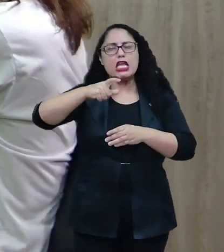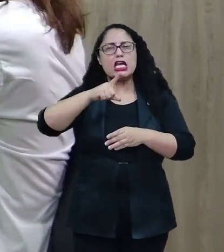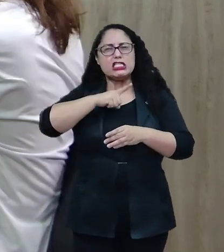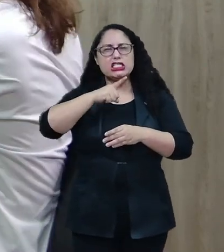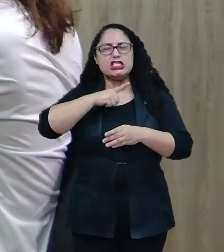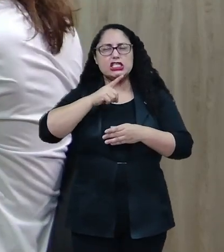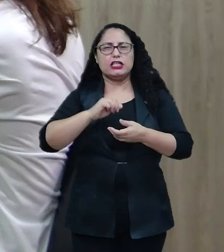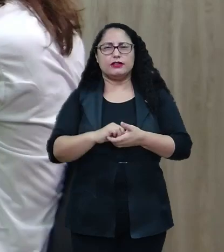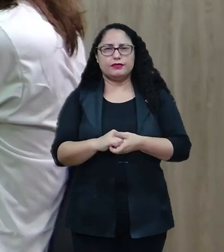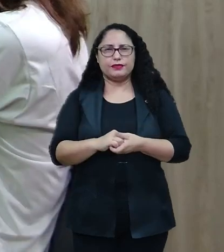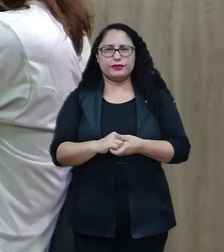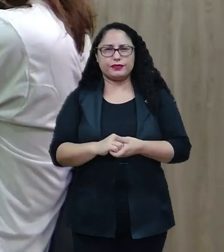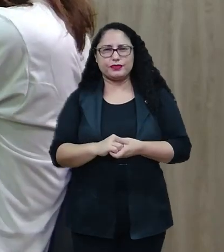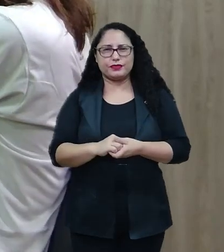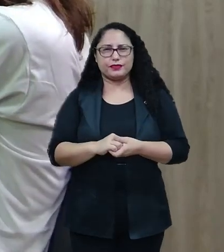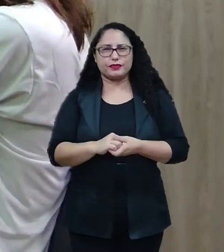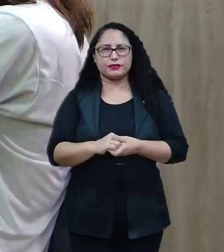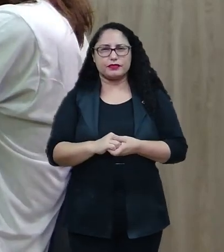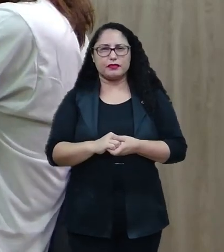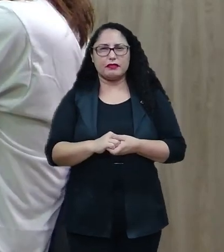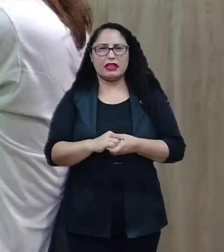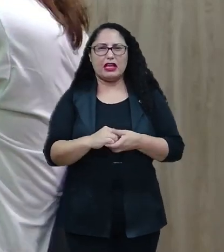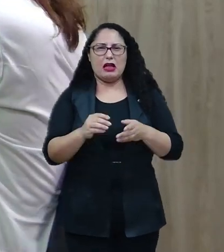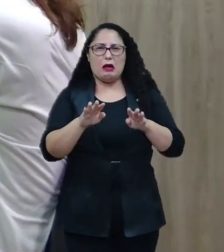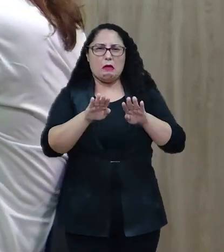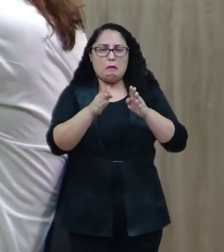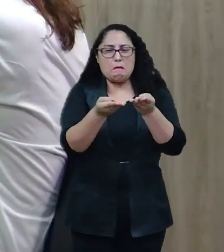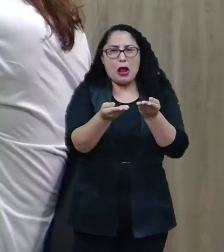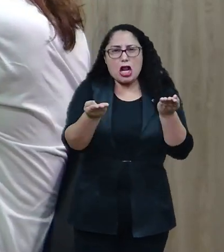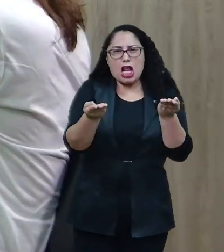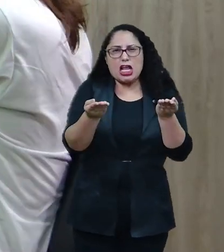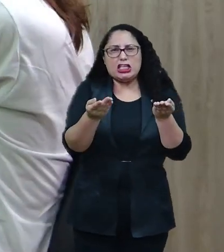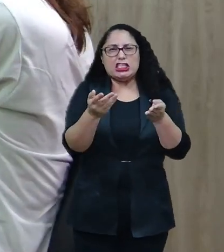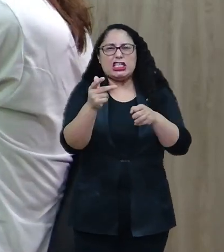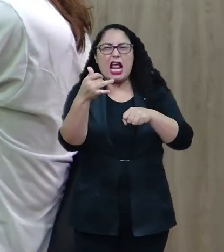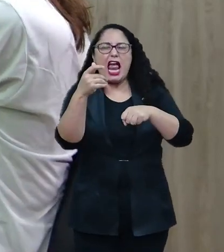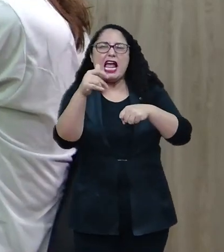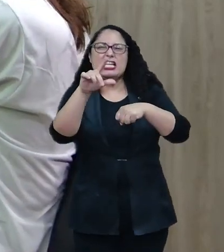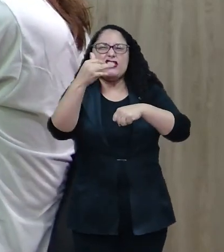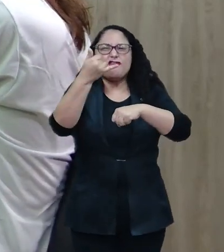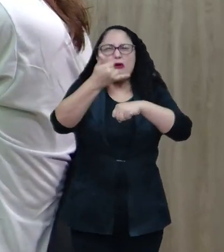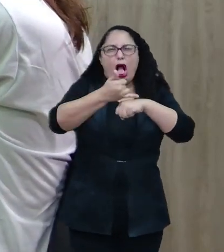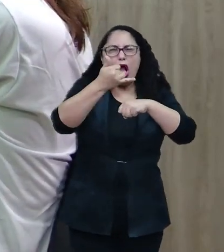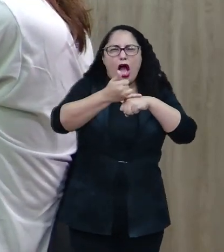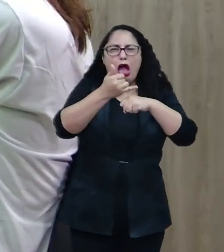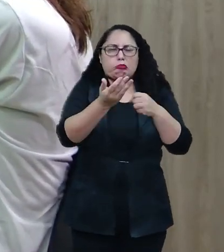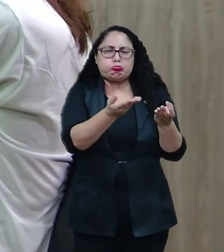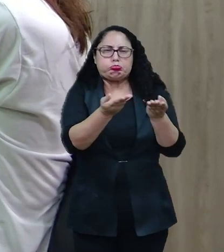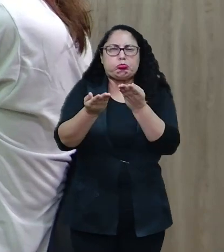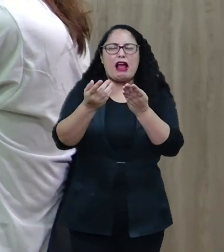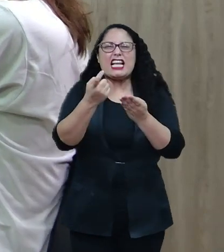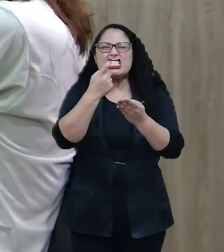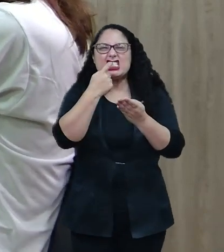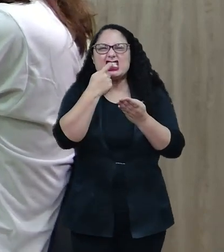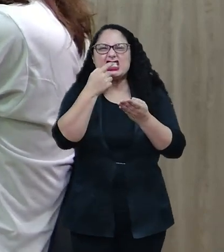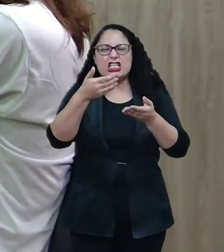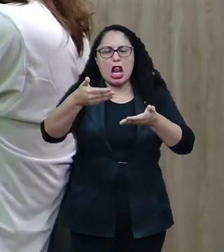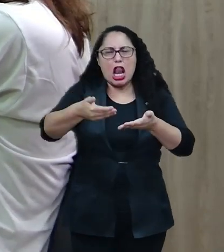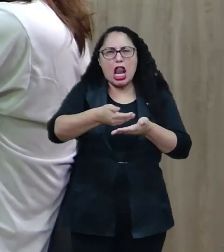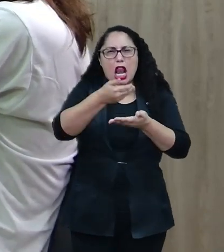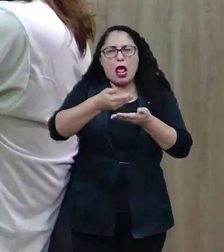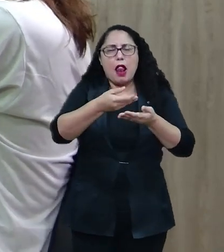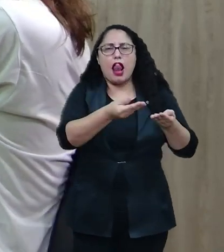tinha uma bandeja de alumínio e um potinho plástico para levar a sopa,